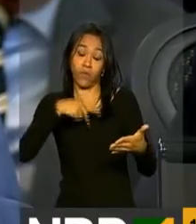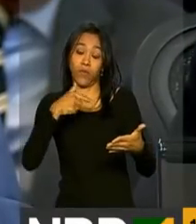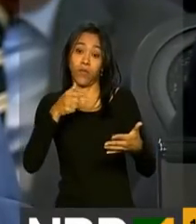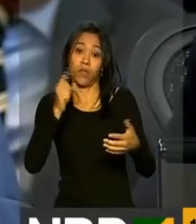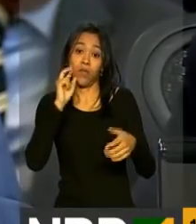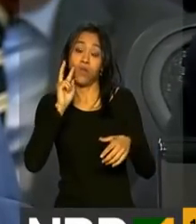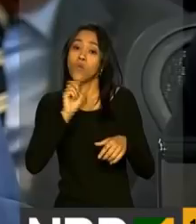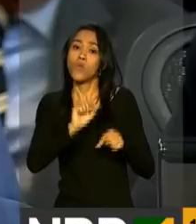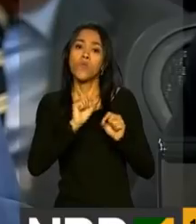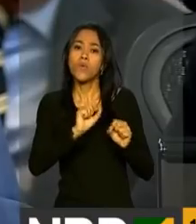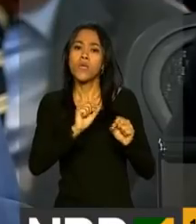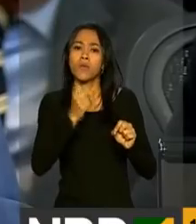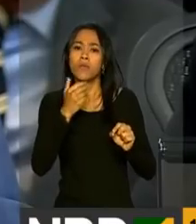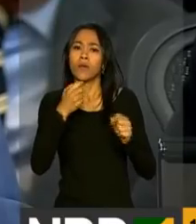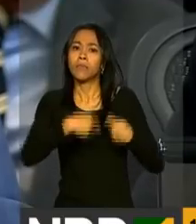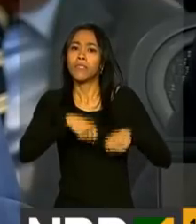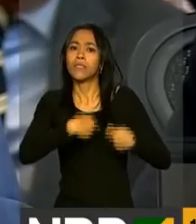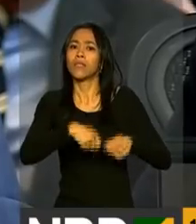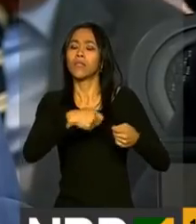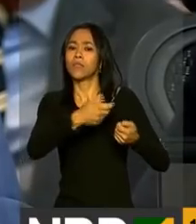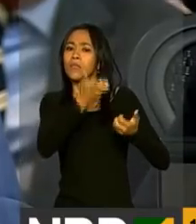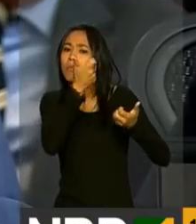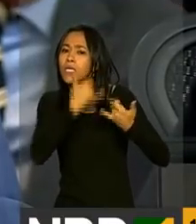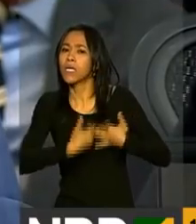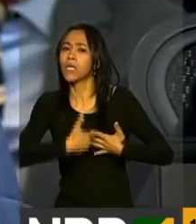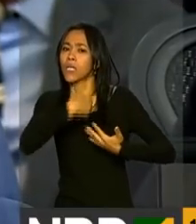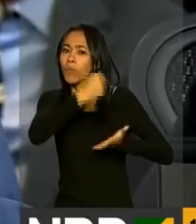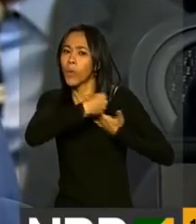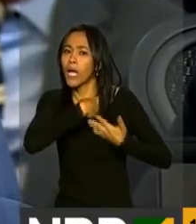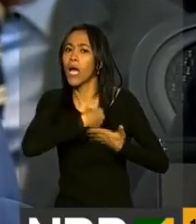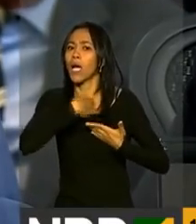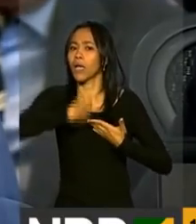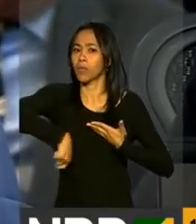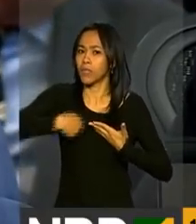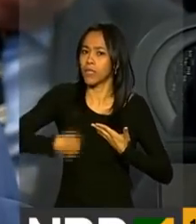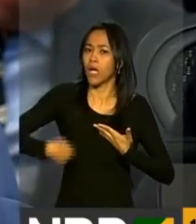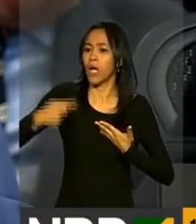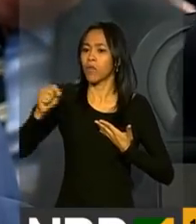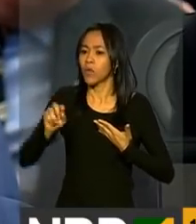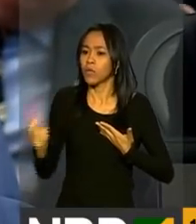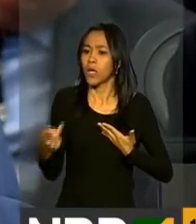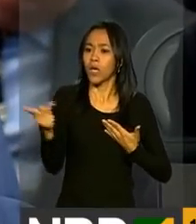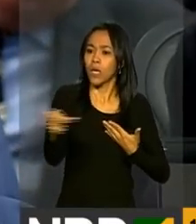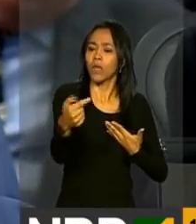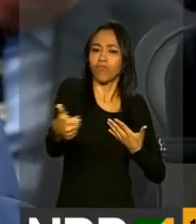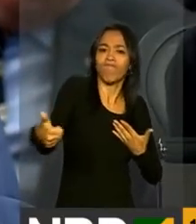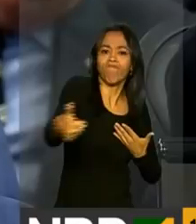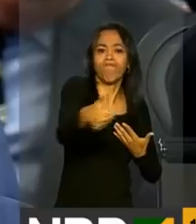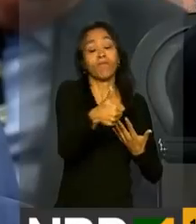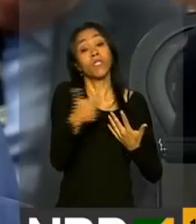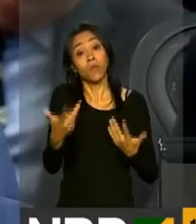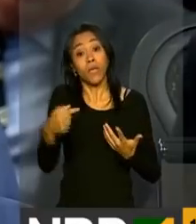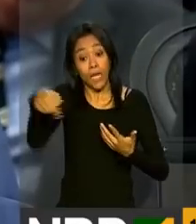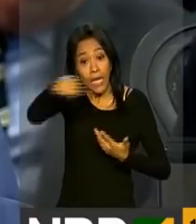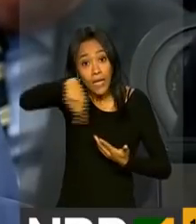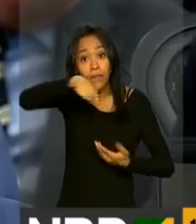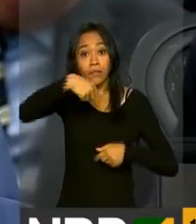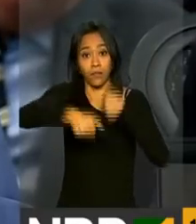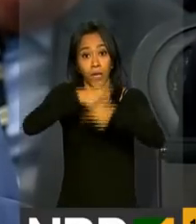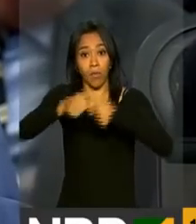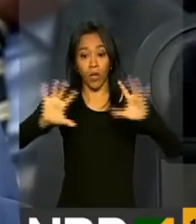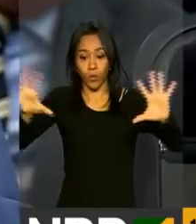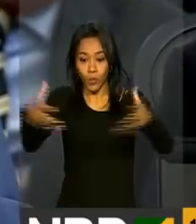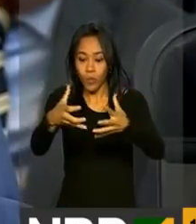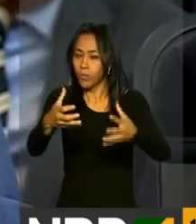dizendo da necessidade de apoiar todos estes fatos não é então esse trabalho conjunto é que é fundamental